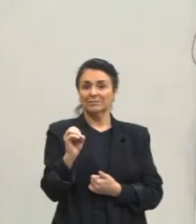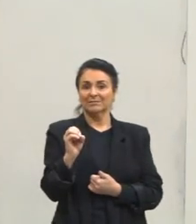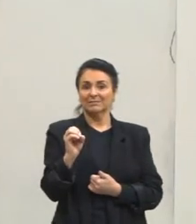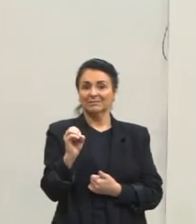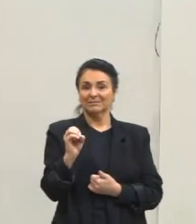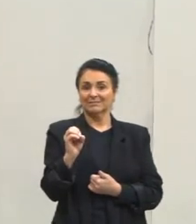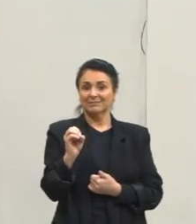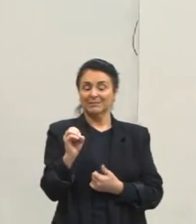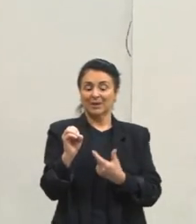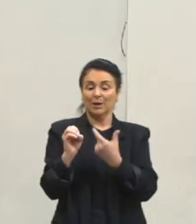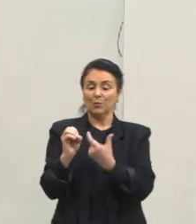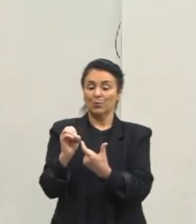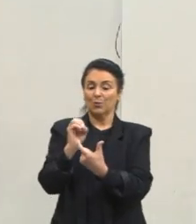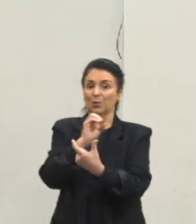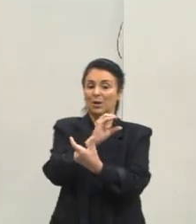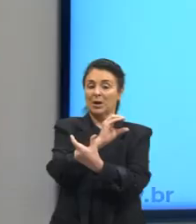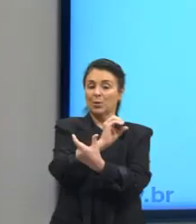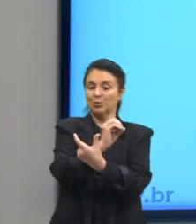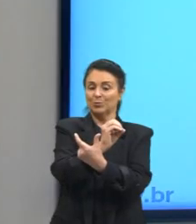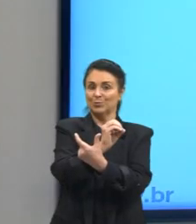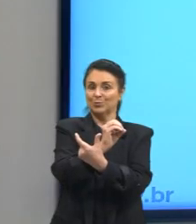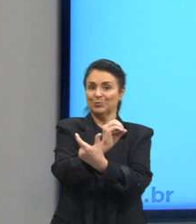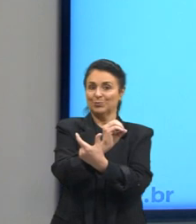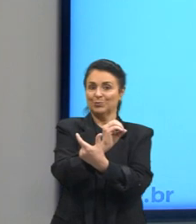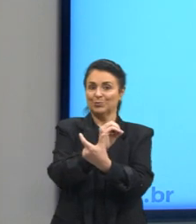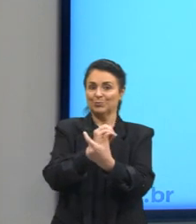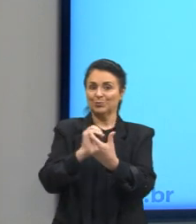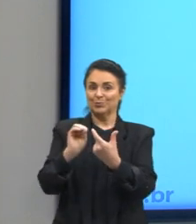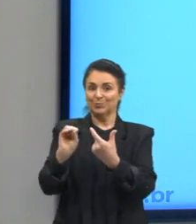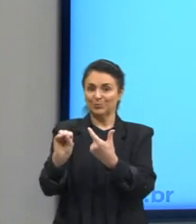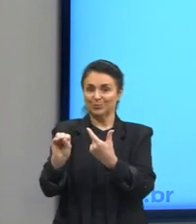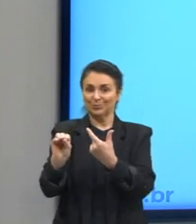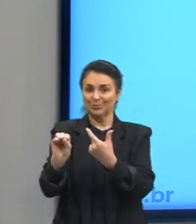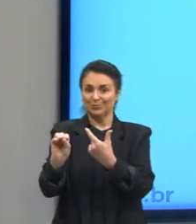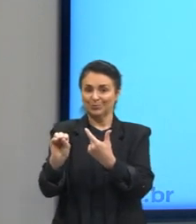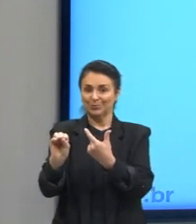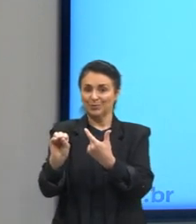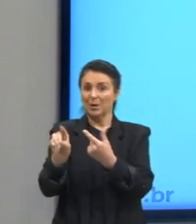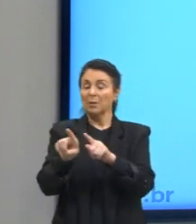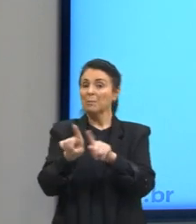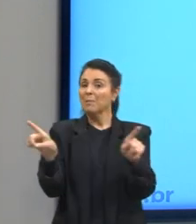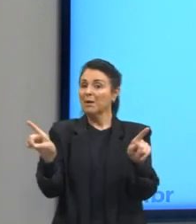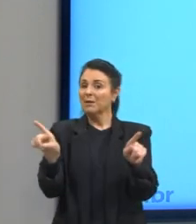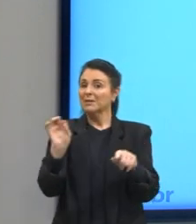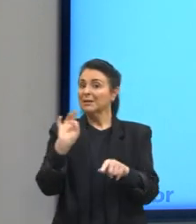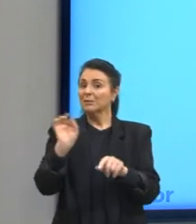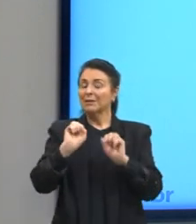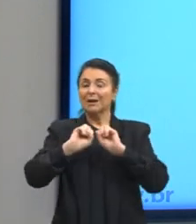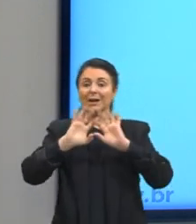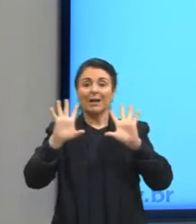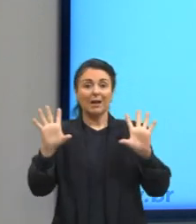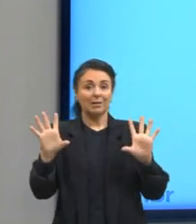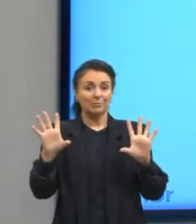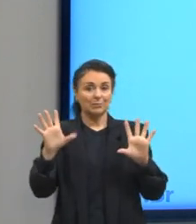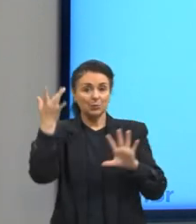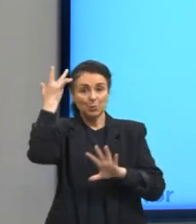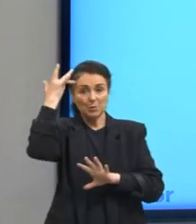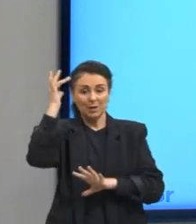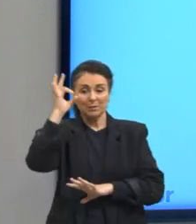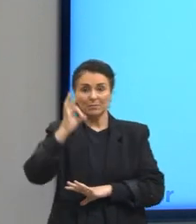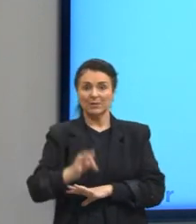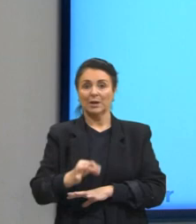artigo da mas ele não é o nosso artigo definido ele certo